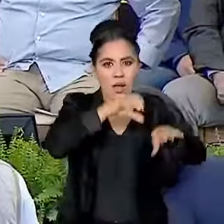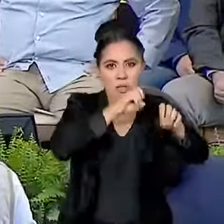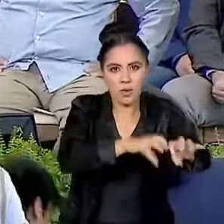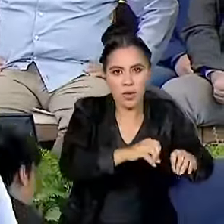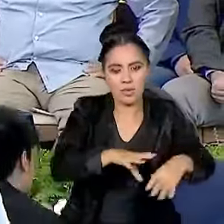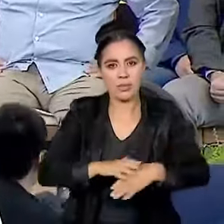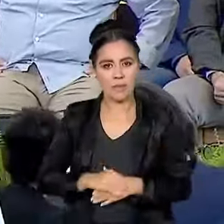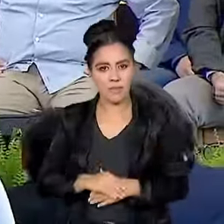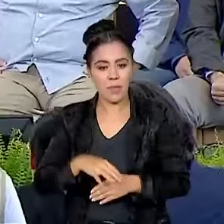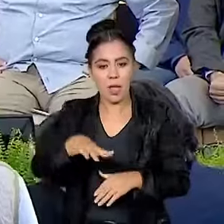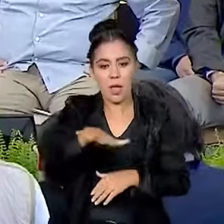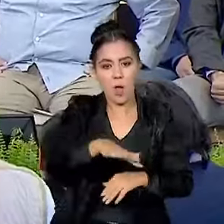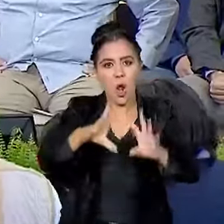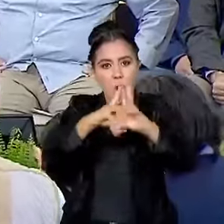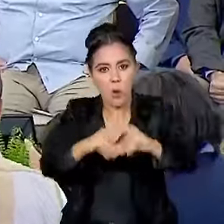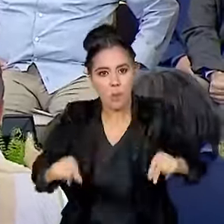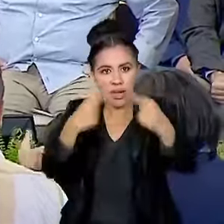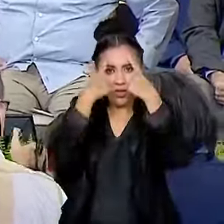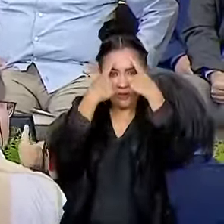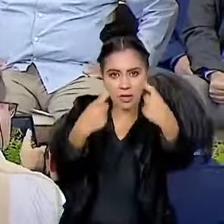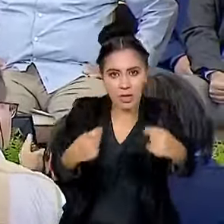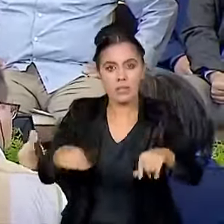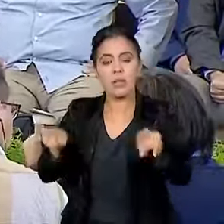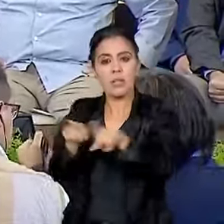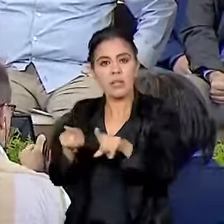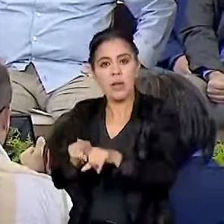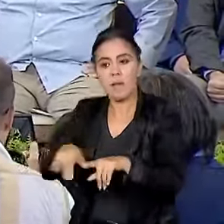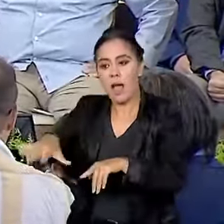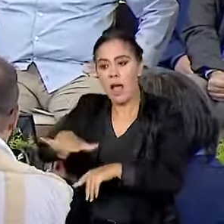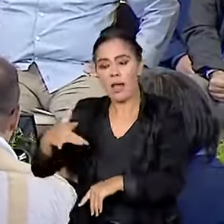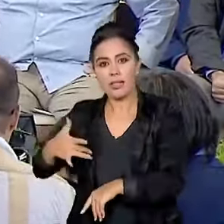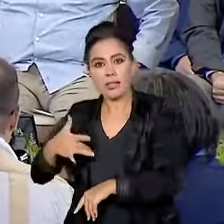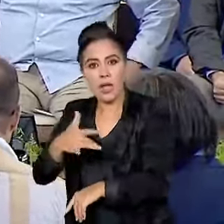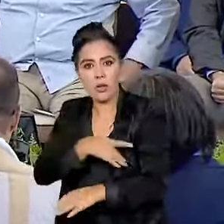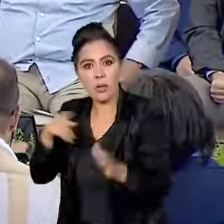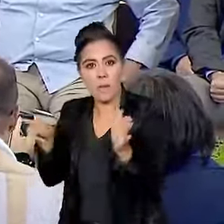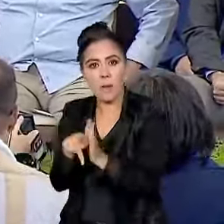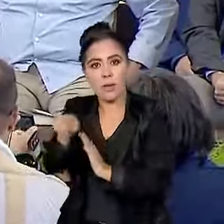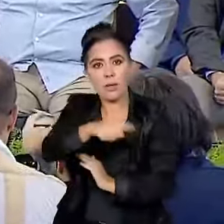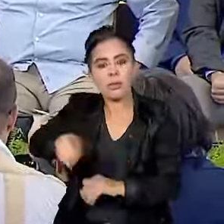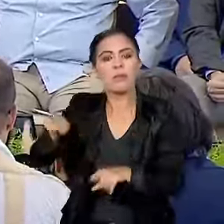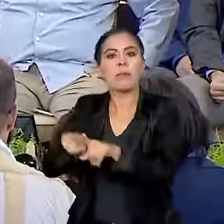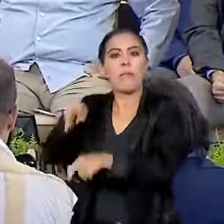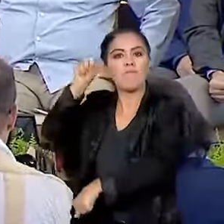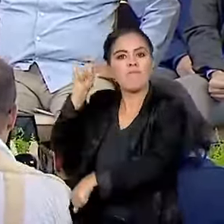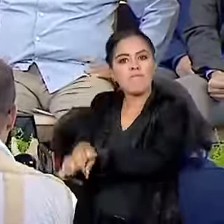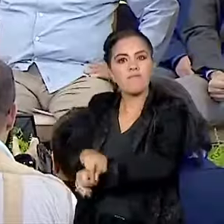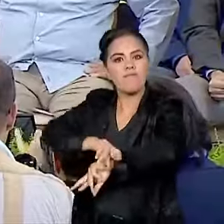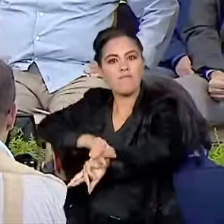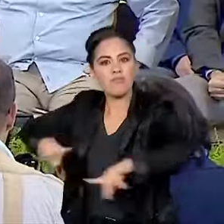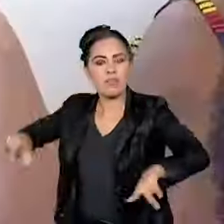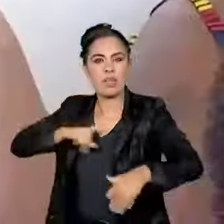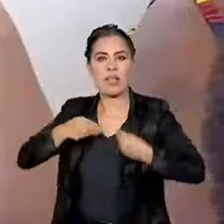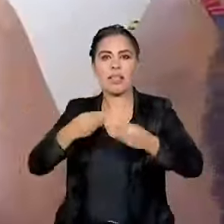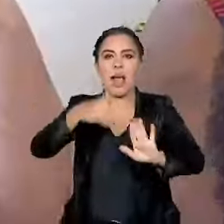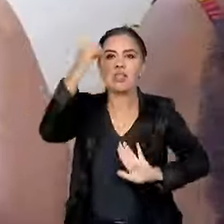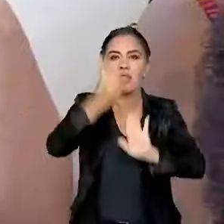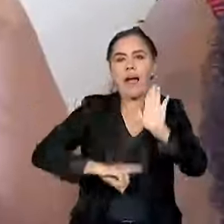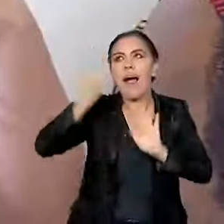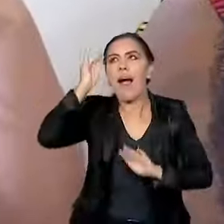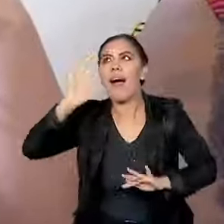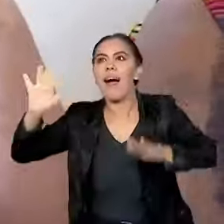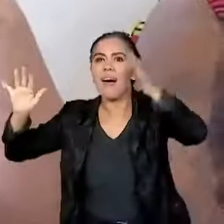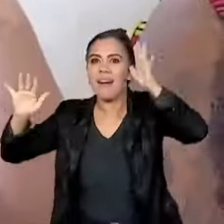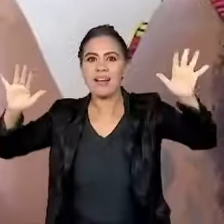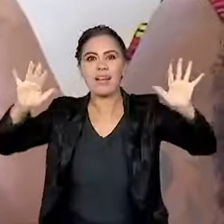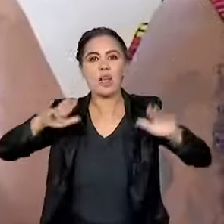um legado no combate à violência, um legado na saúde desses jovens e um legado de empregabilidade que dá direito de sonhos, que